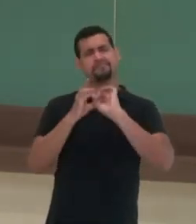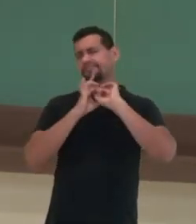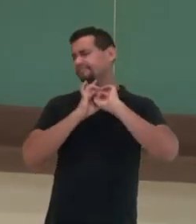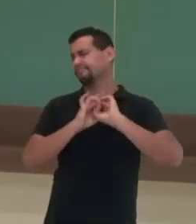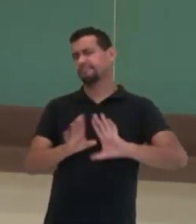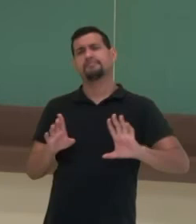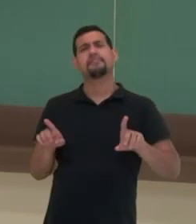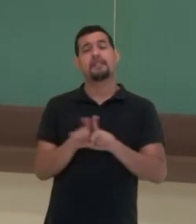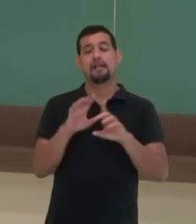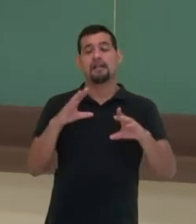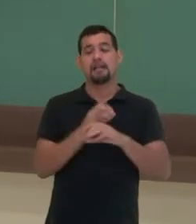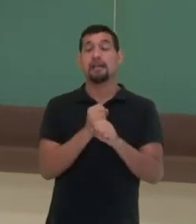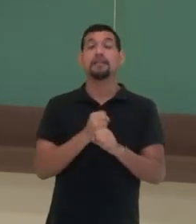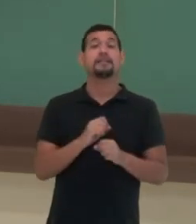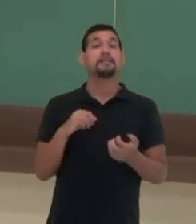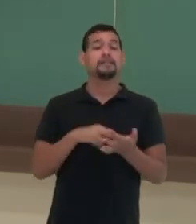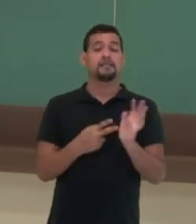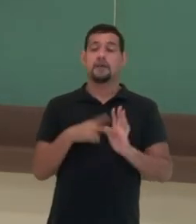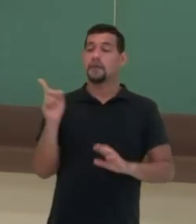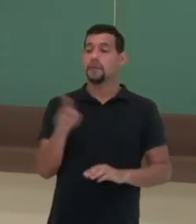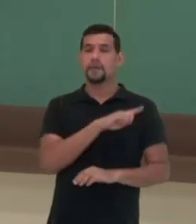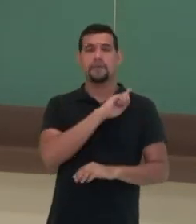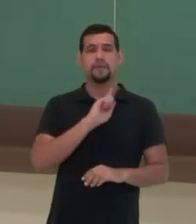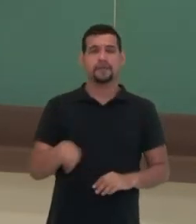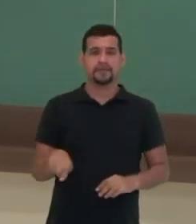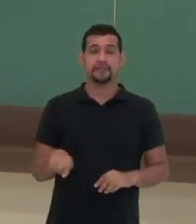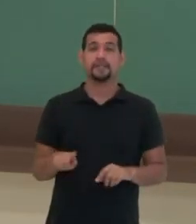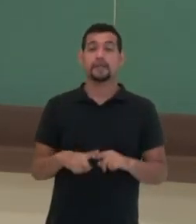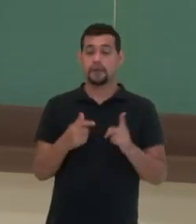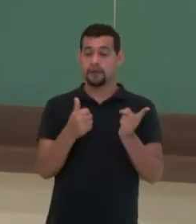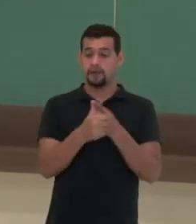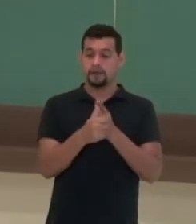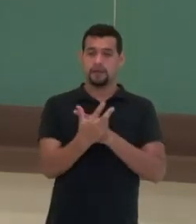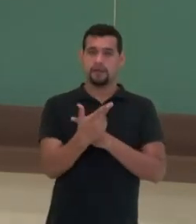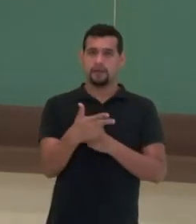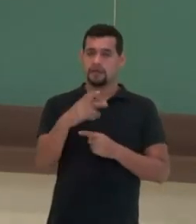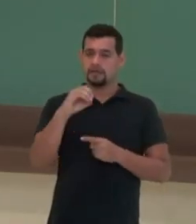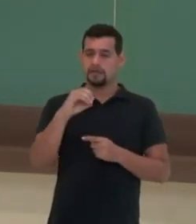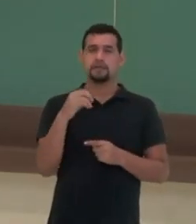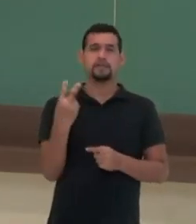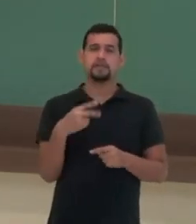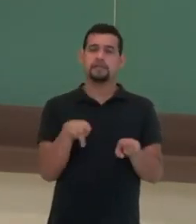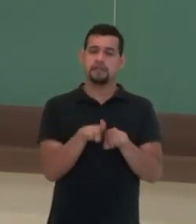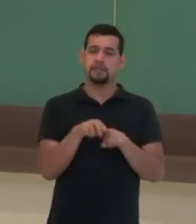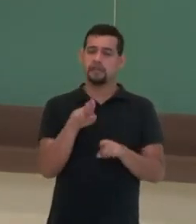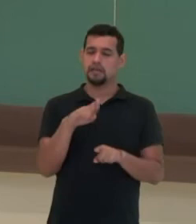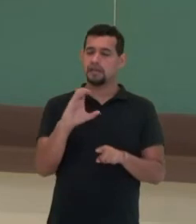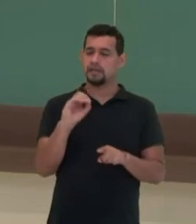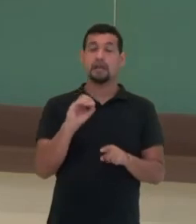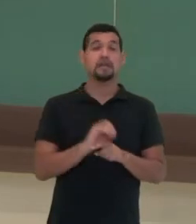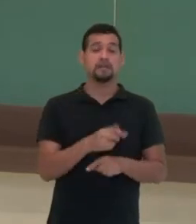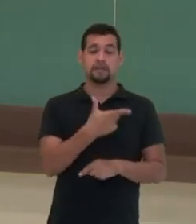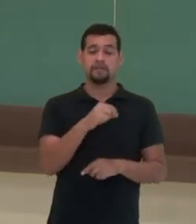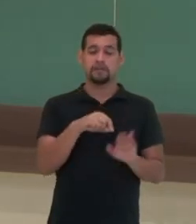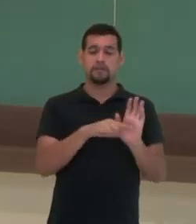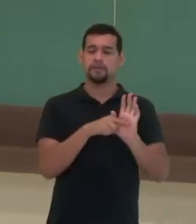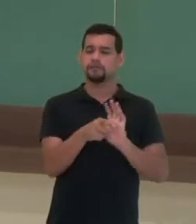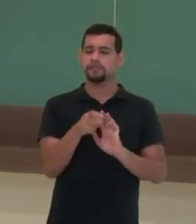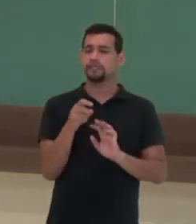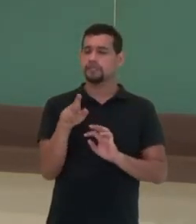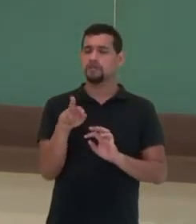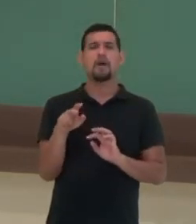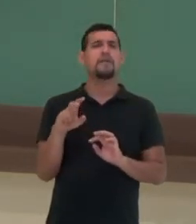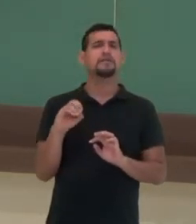evidência, multiplicação que é nulo lá, dá zero. Então, ou o primeiro é igual a zero, ou o segundo é igual a zero. Para 20 menos x ser igual a